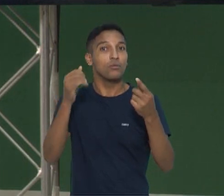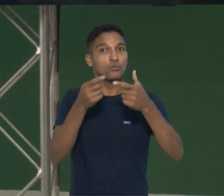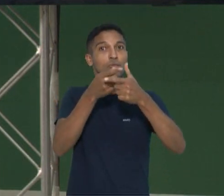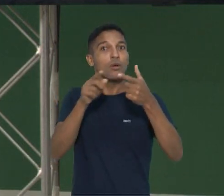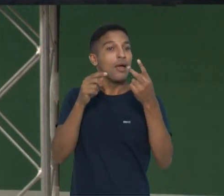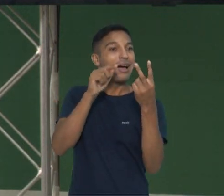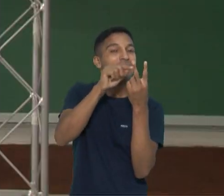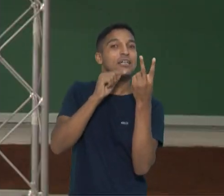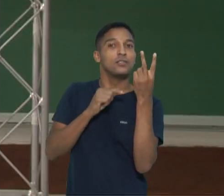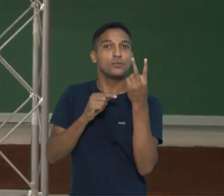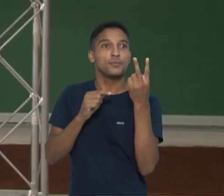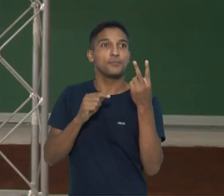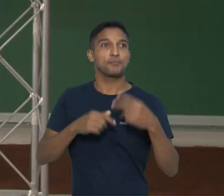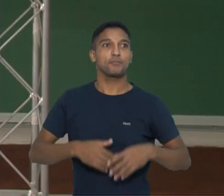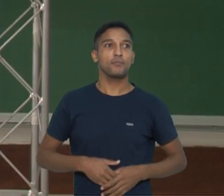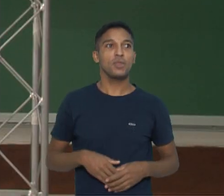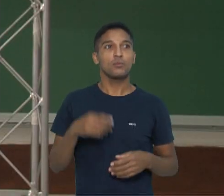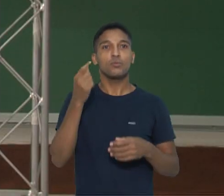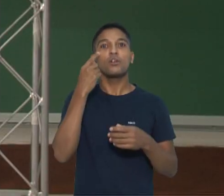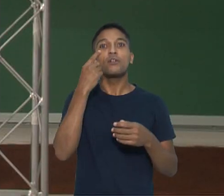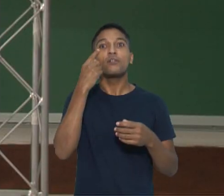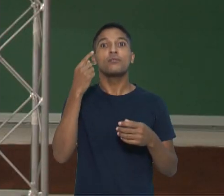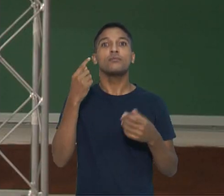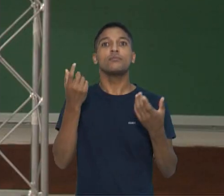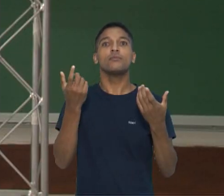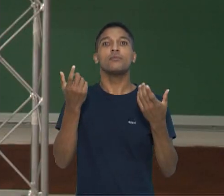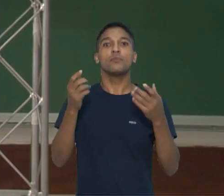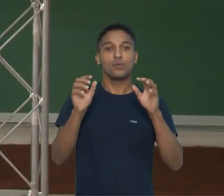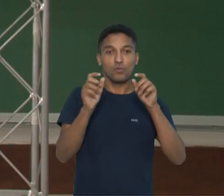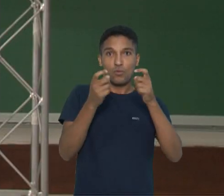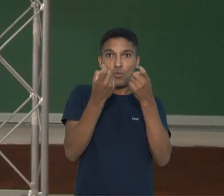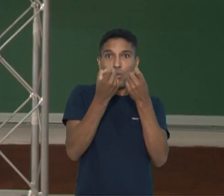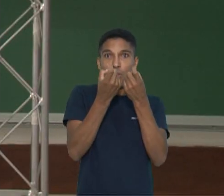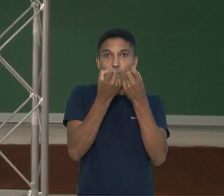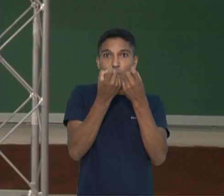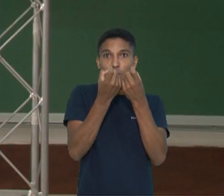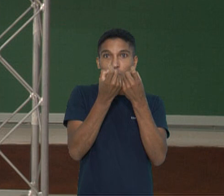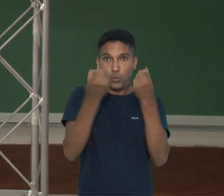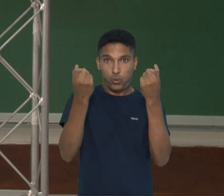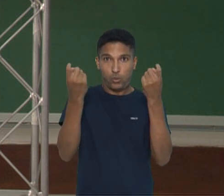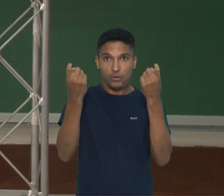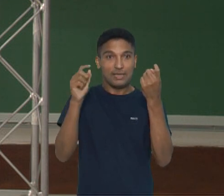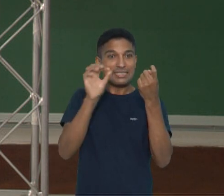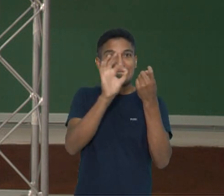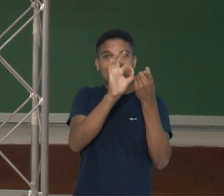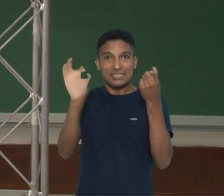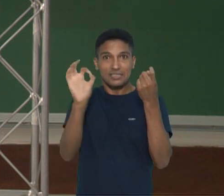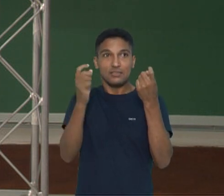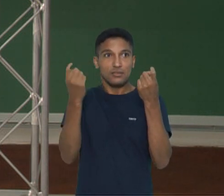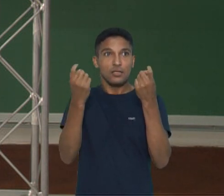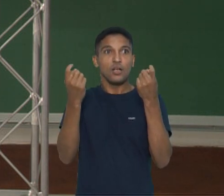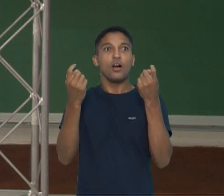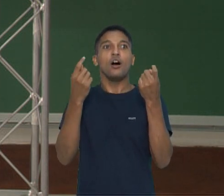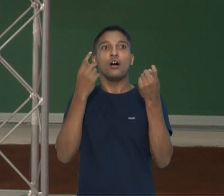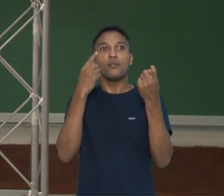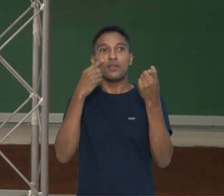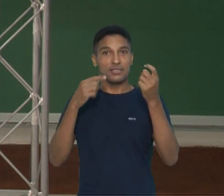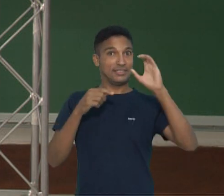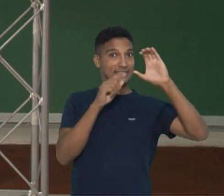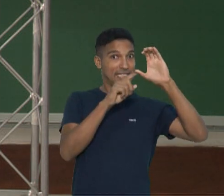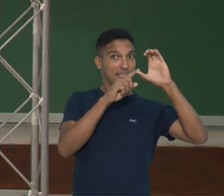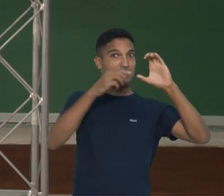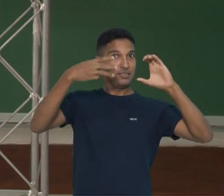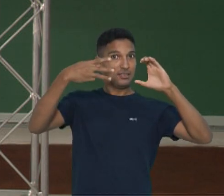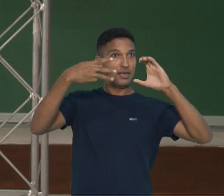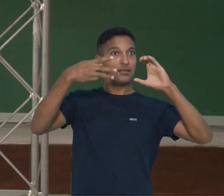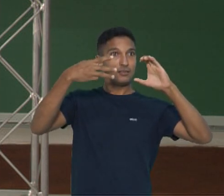estão no 3 e no menos 3, sobre o eixo X. Então, de 3 até a